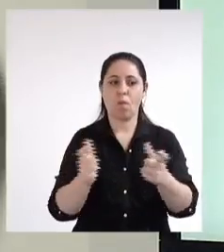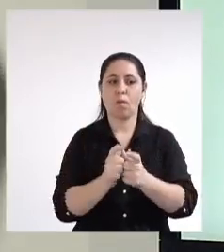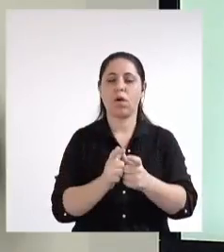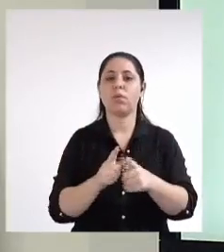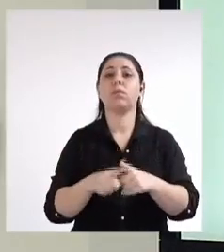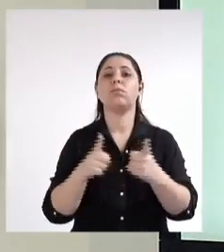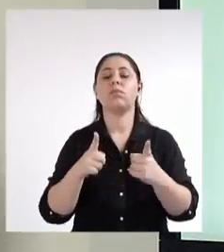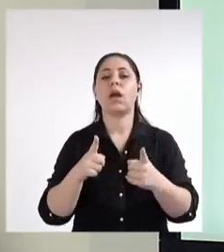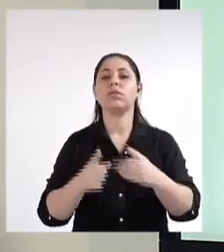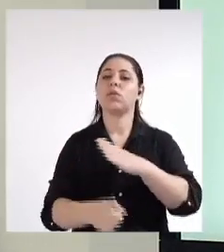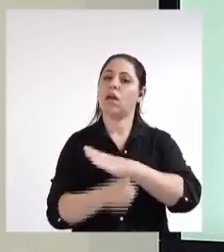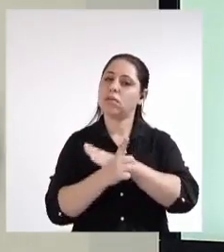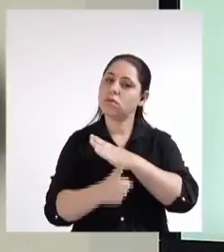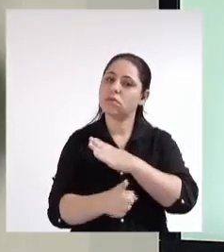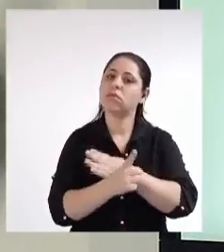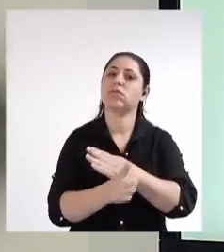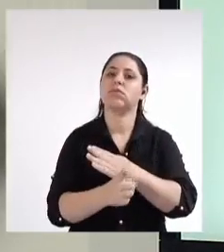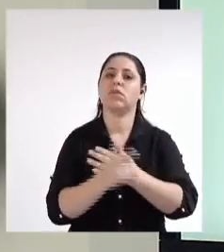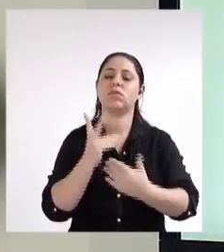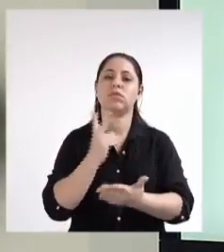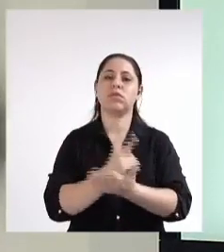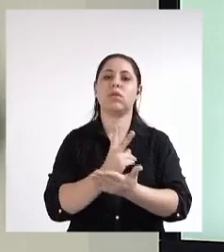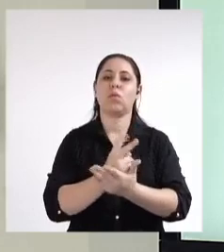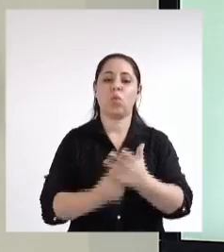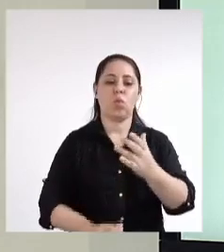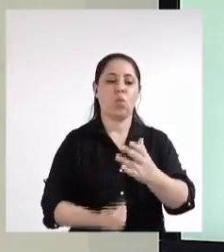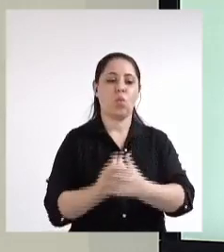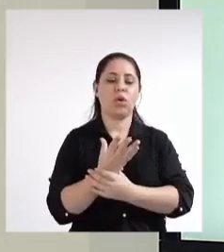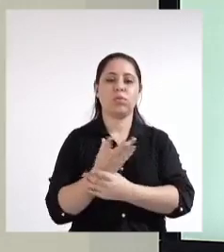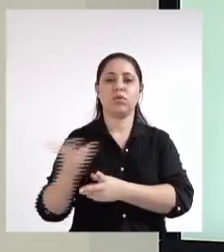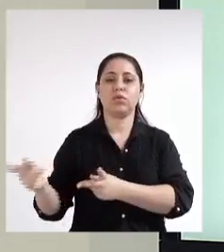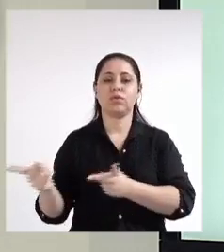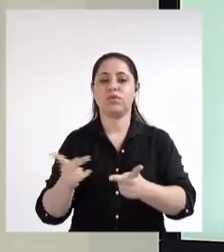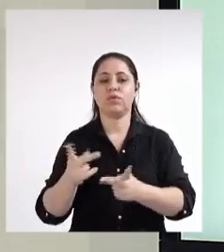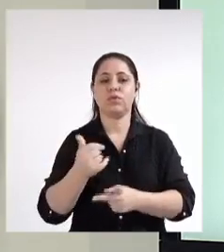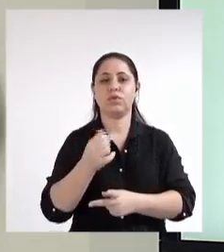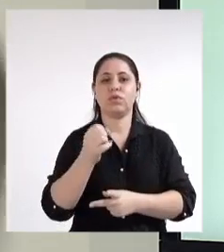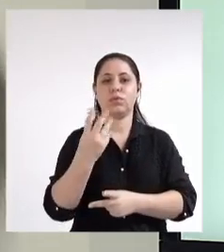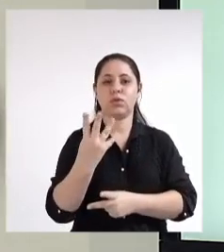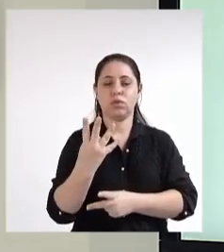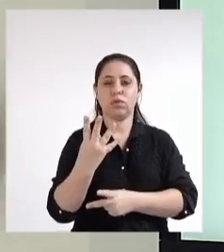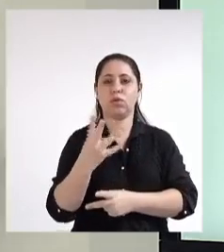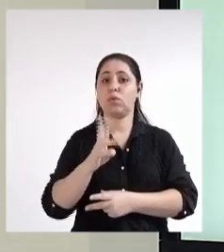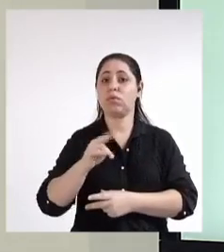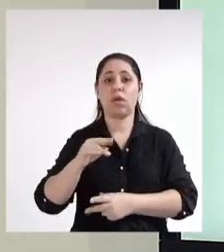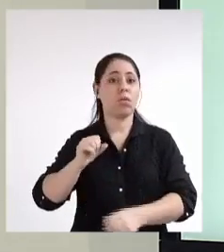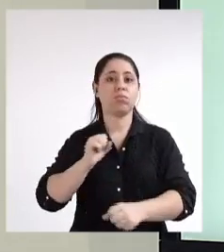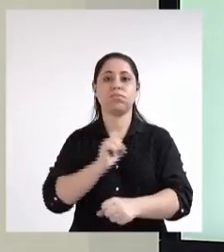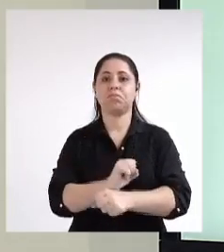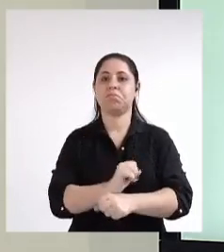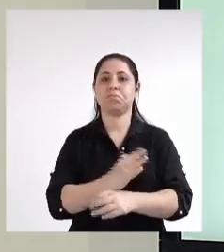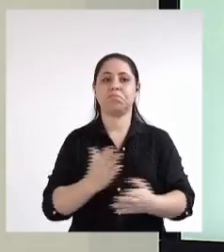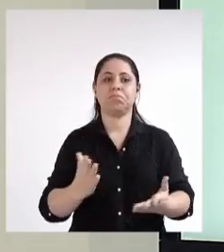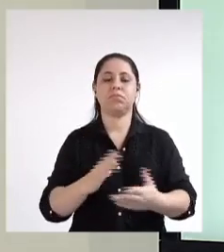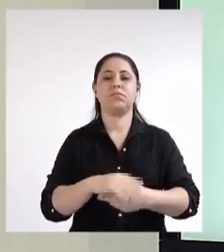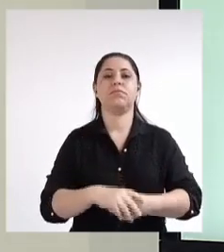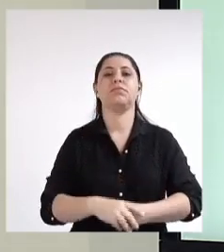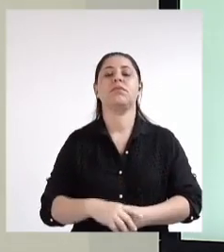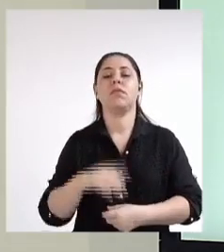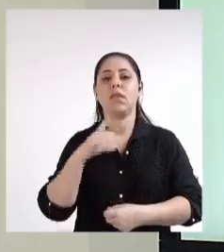atendendo sempre atendeu depois que não é começou a estação de 2004 se não me engano nunca mais parou a